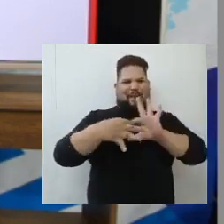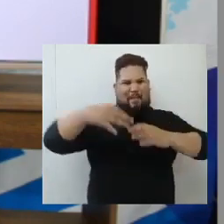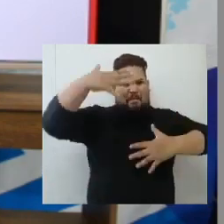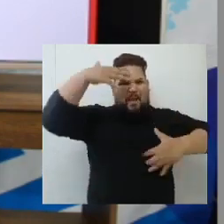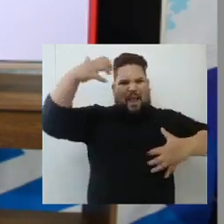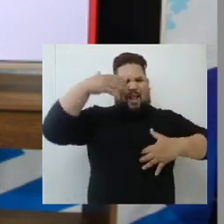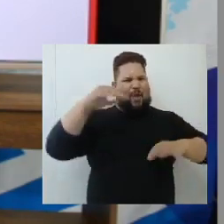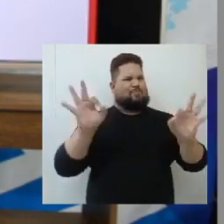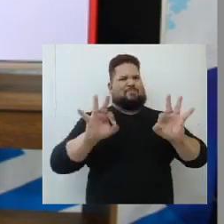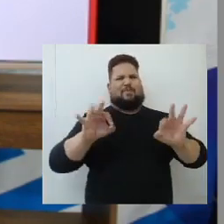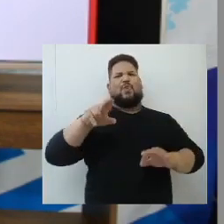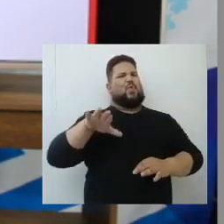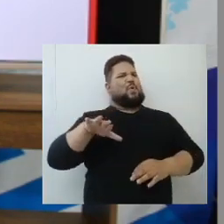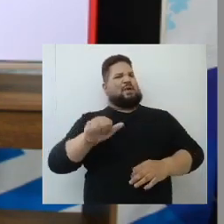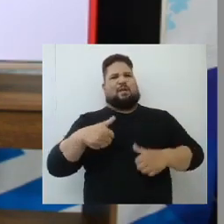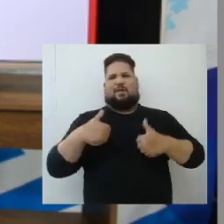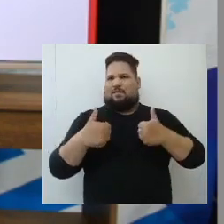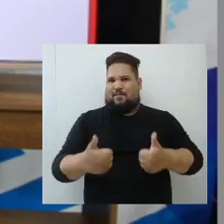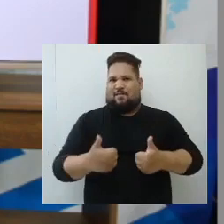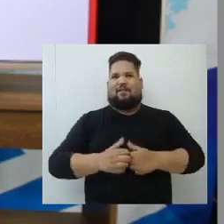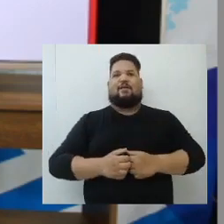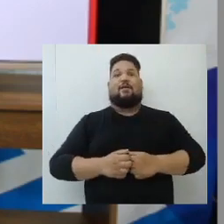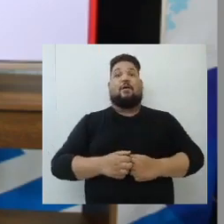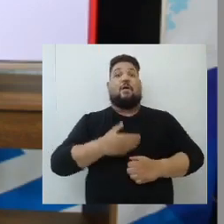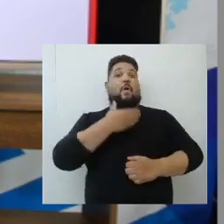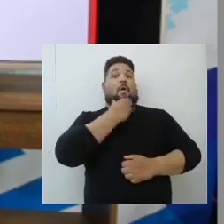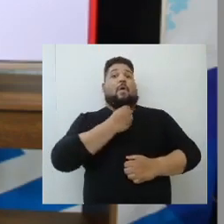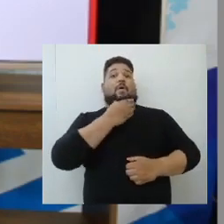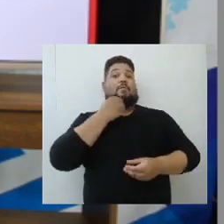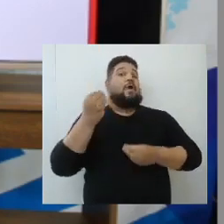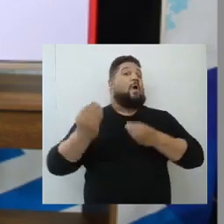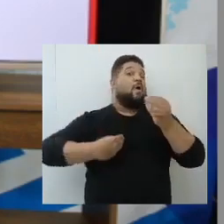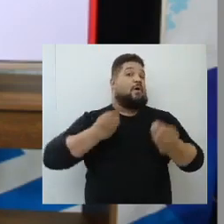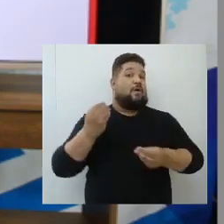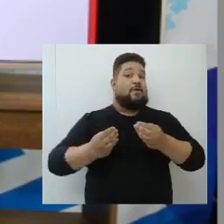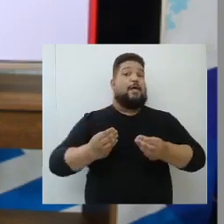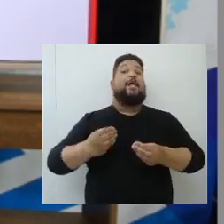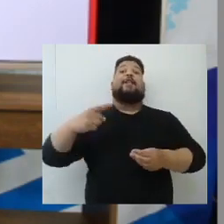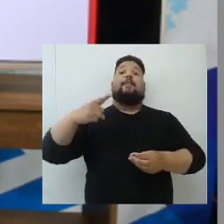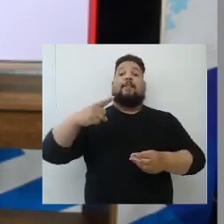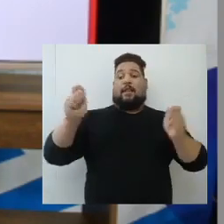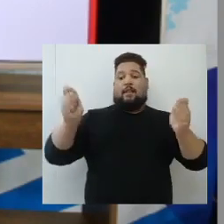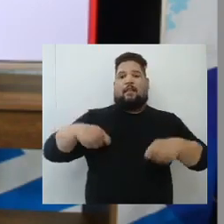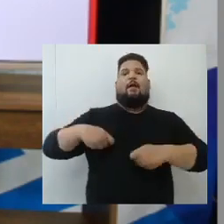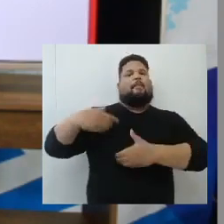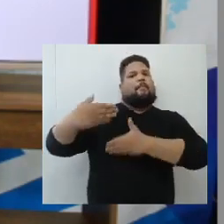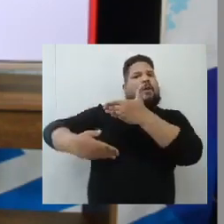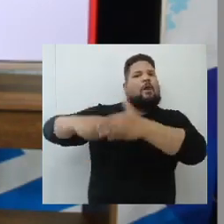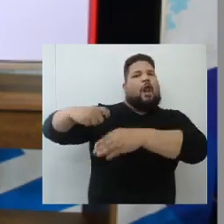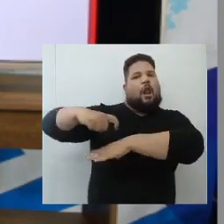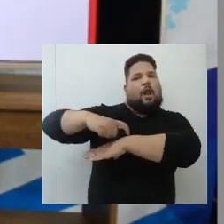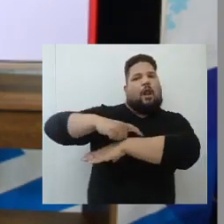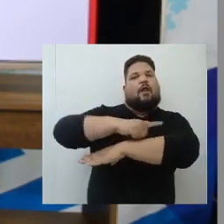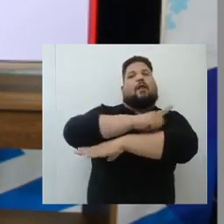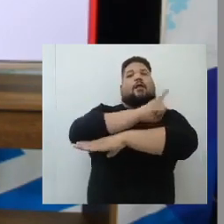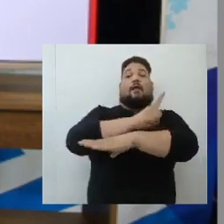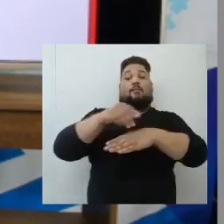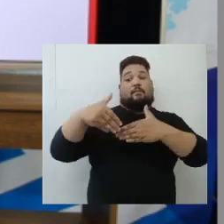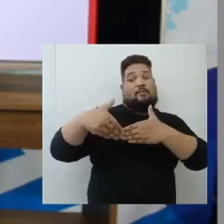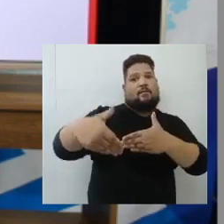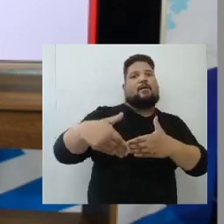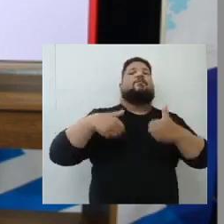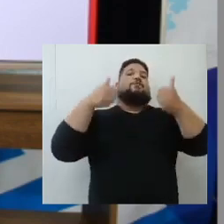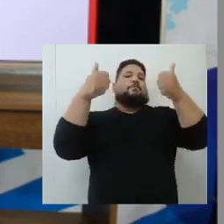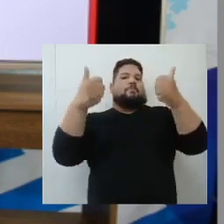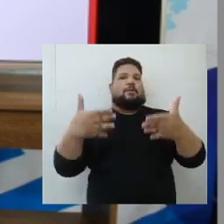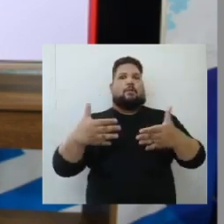nunca disse isso. Tá bem? O homem ele tem um processo evolutivo que a gente vai tratar daqui a pouco. E